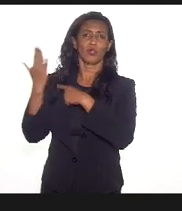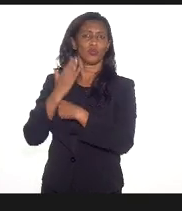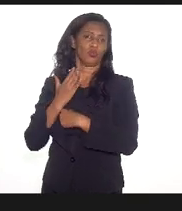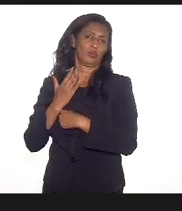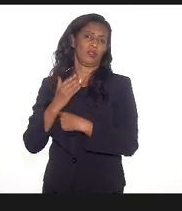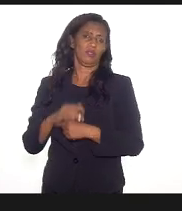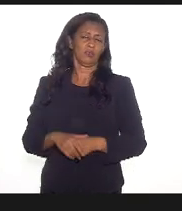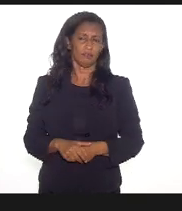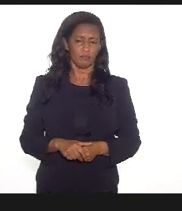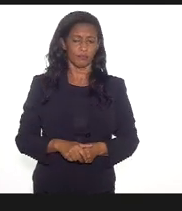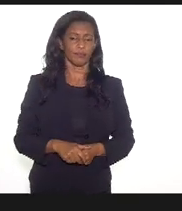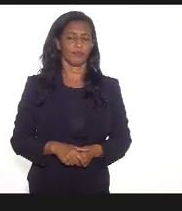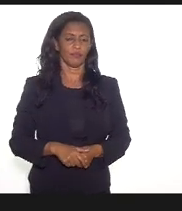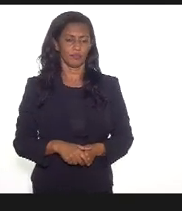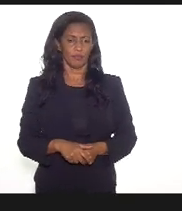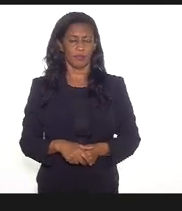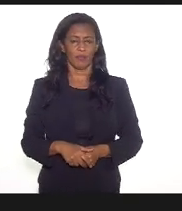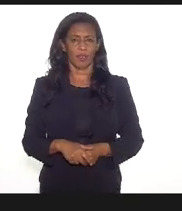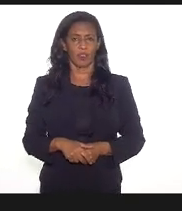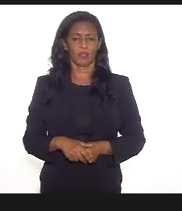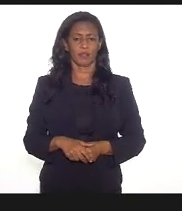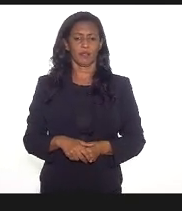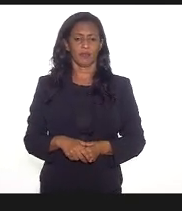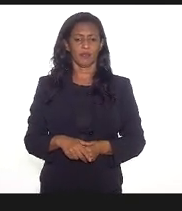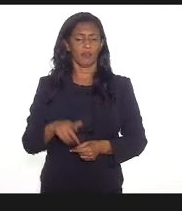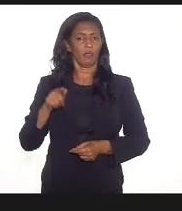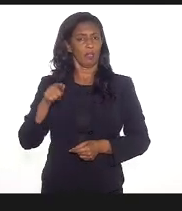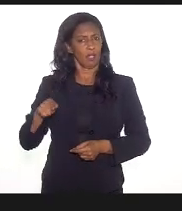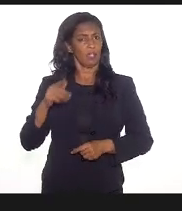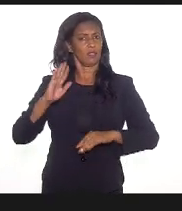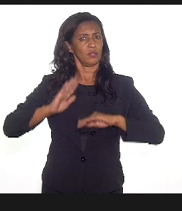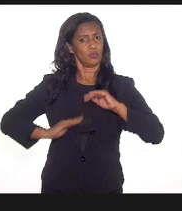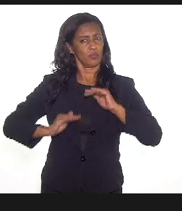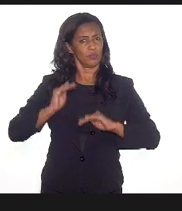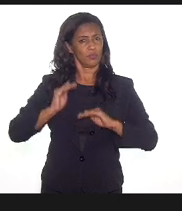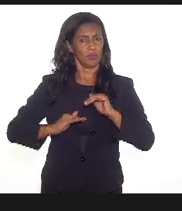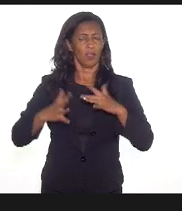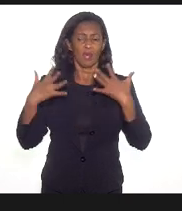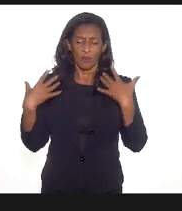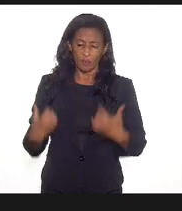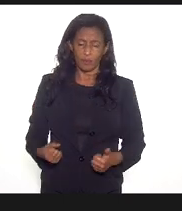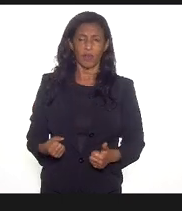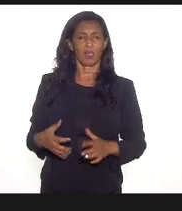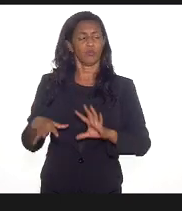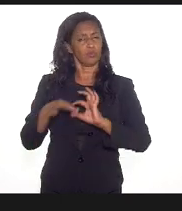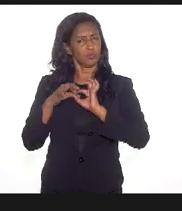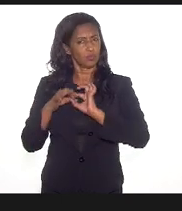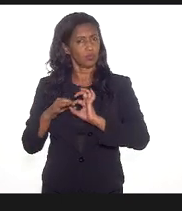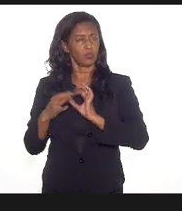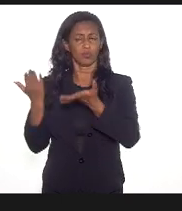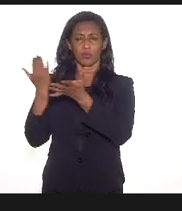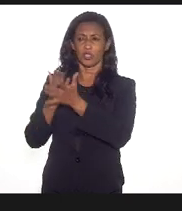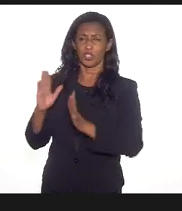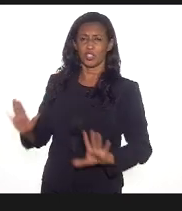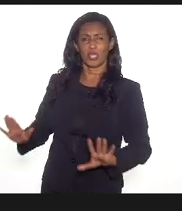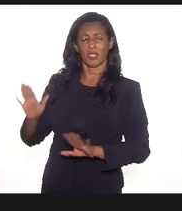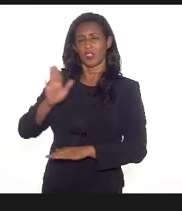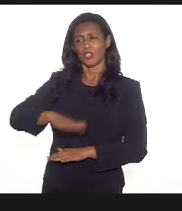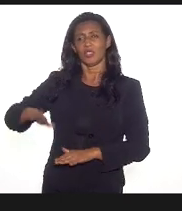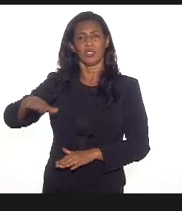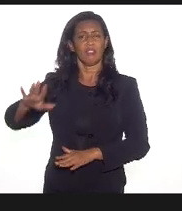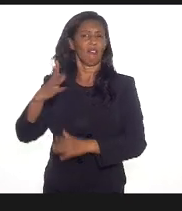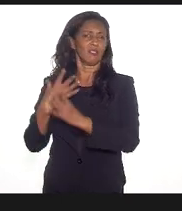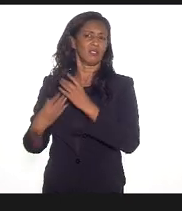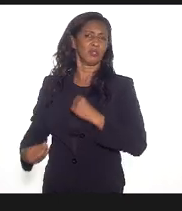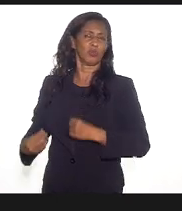informação e na coleta de dados desses profissionais. Então, vamos nos mobilizar, sim. Chega das nossas crianças sumirem como